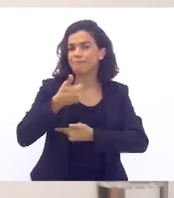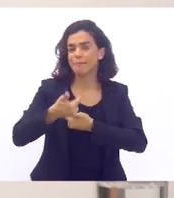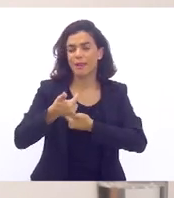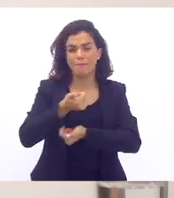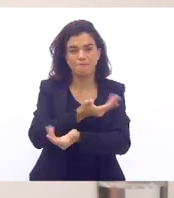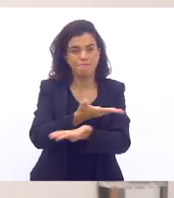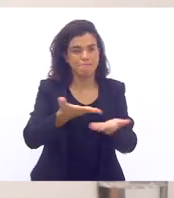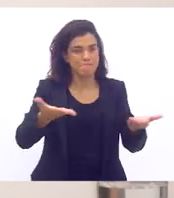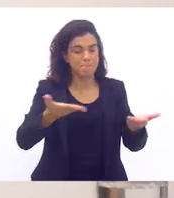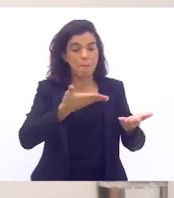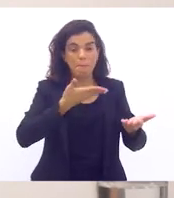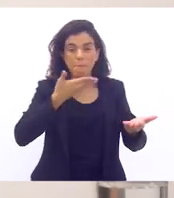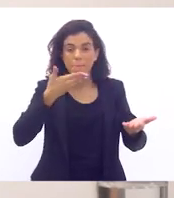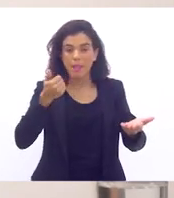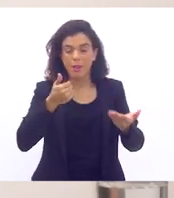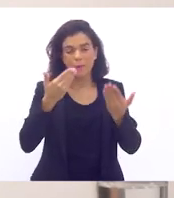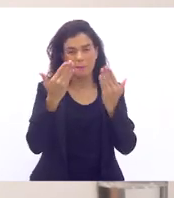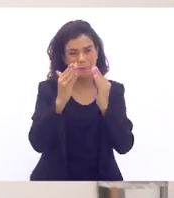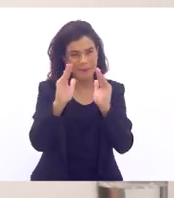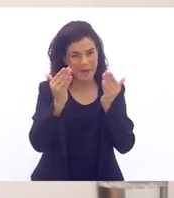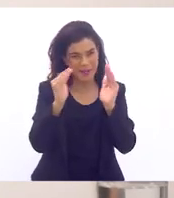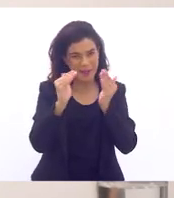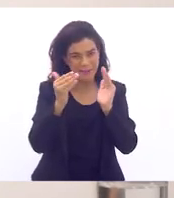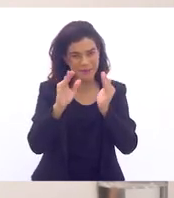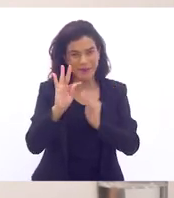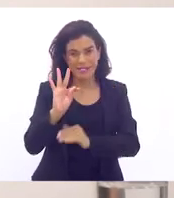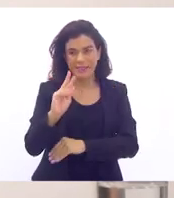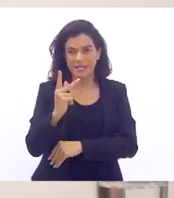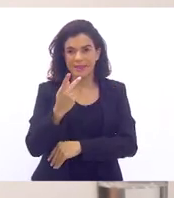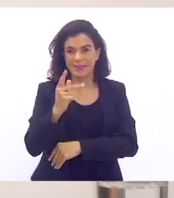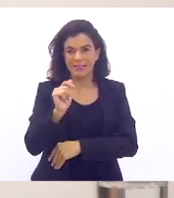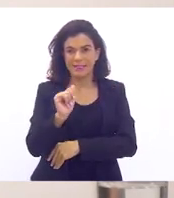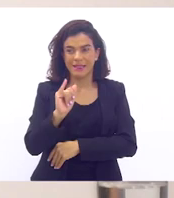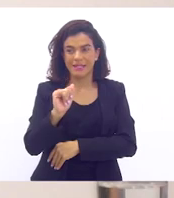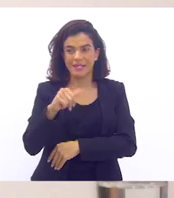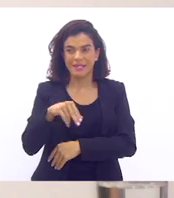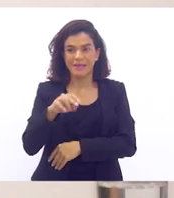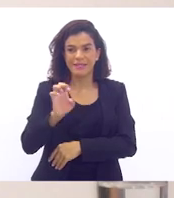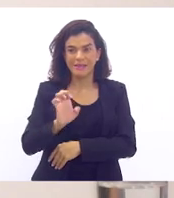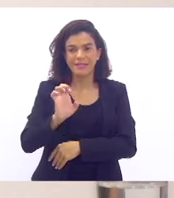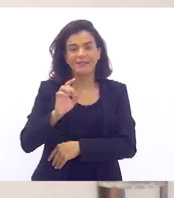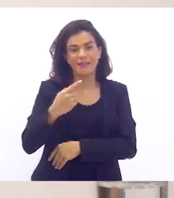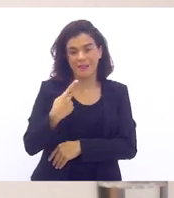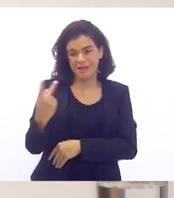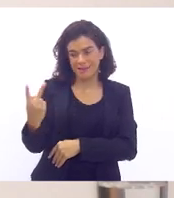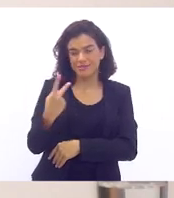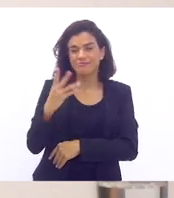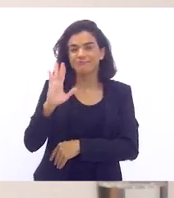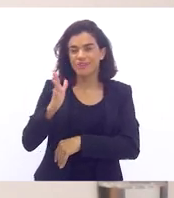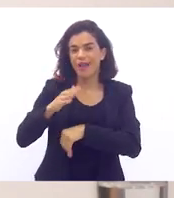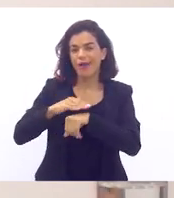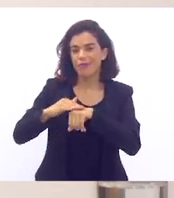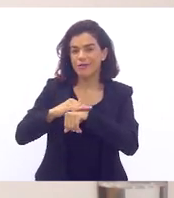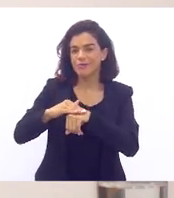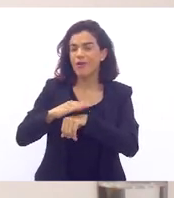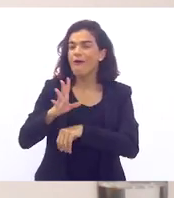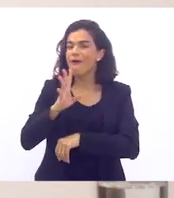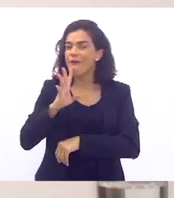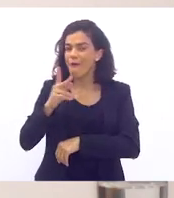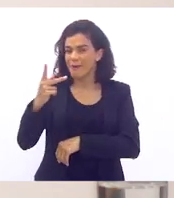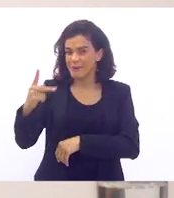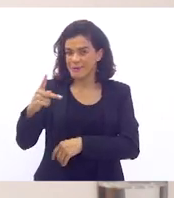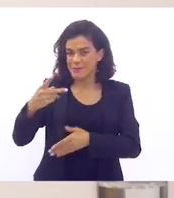mundo parabenizar você Taiane porque a gente já conversou sair da tua luta sendo teu